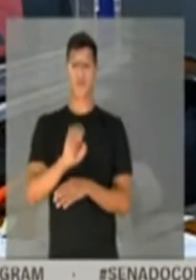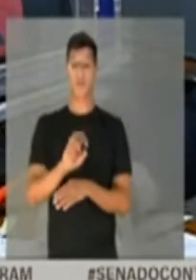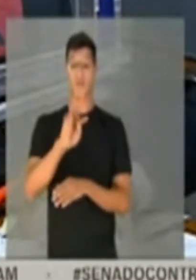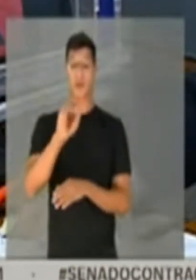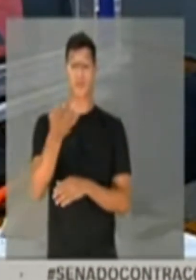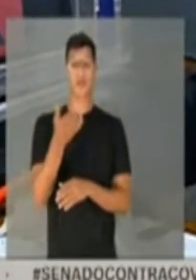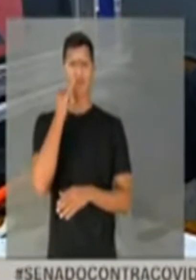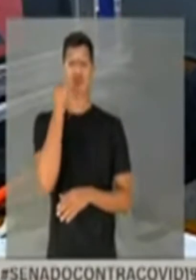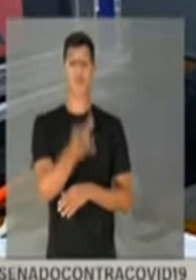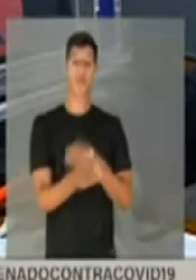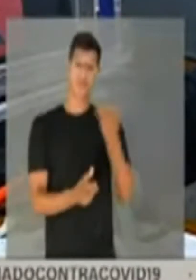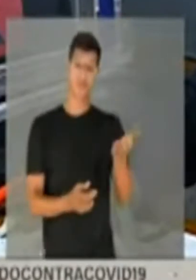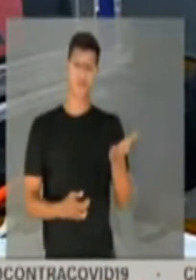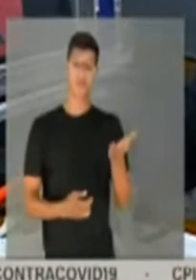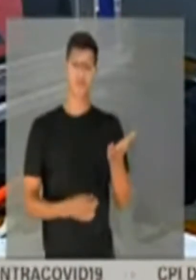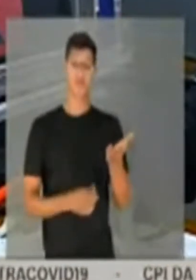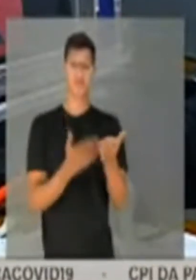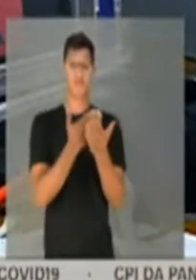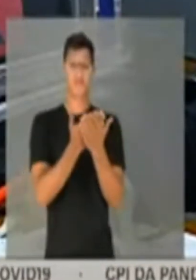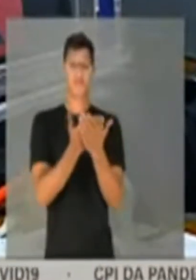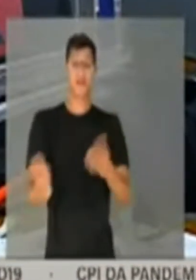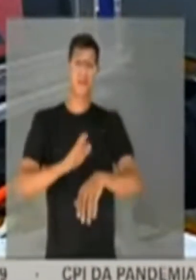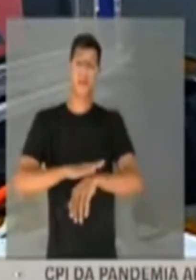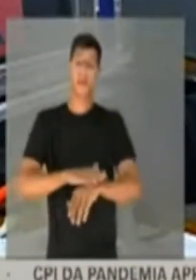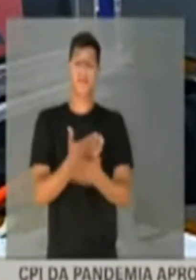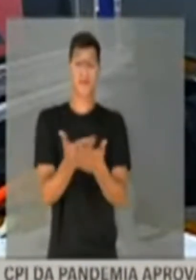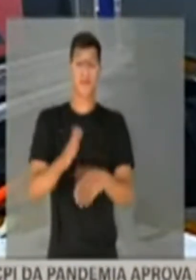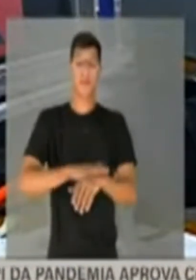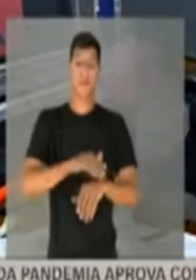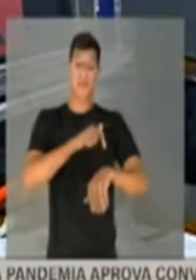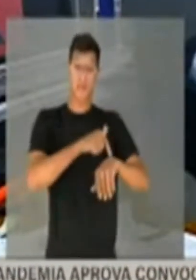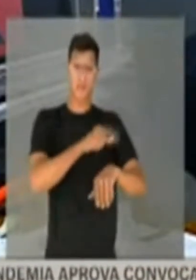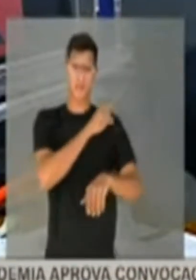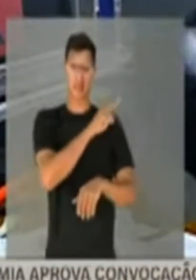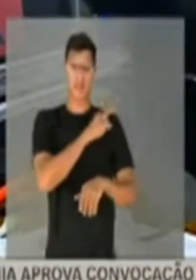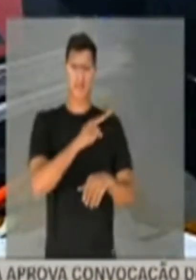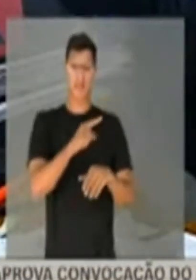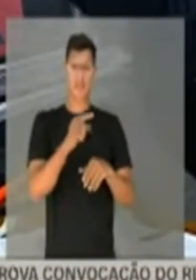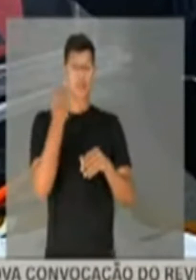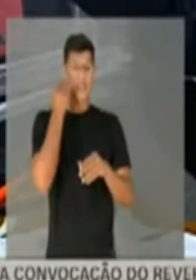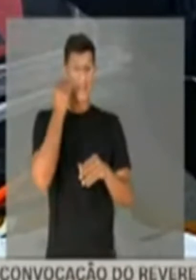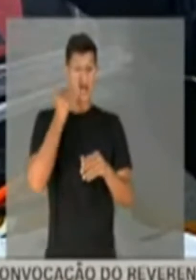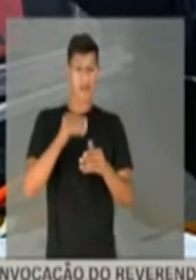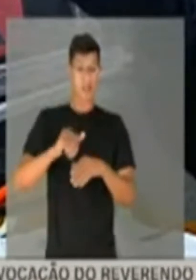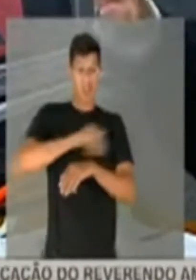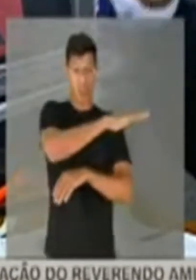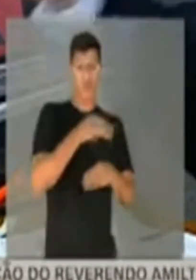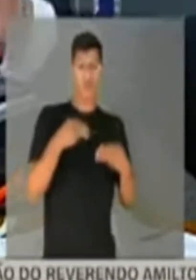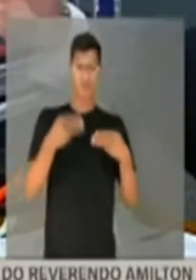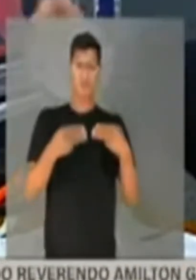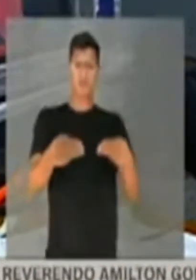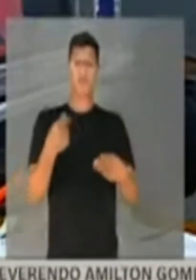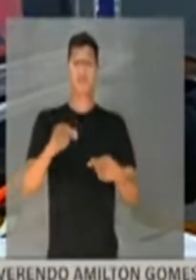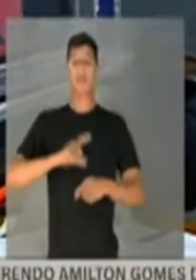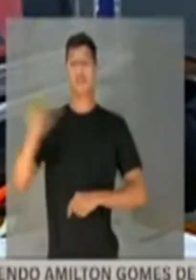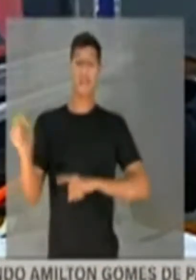senhor que o senhor perdeu o timing. Naquele momento que tentaram lhe tirar do Ministério, o senhor devia